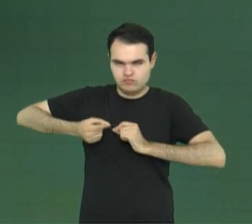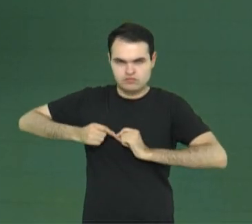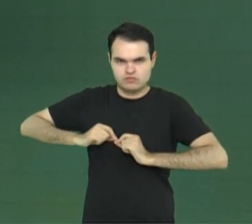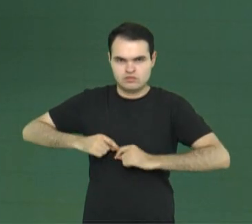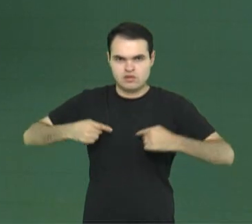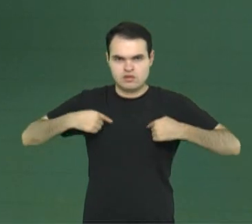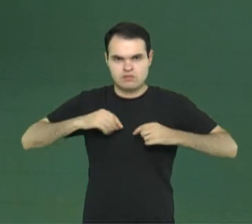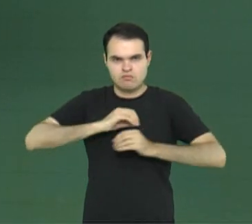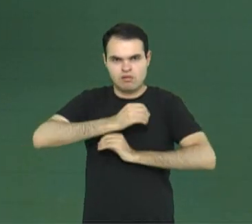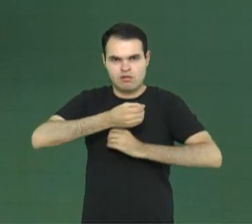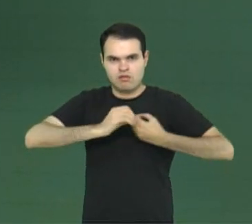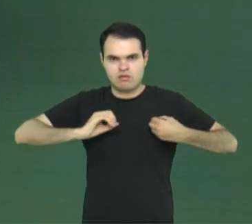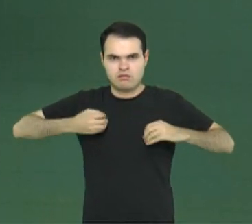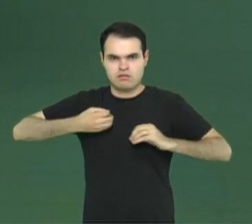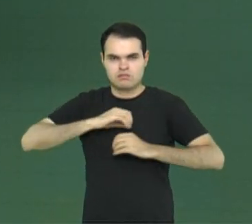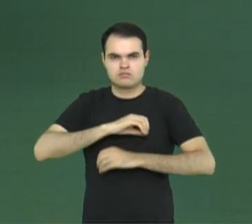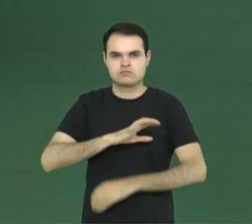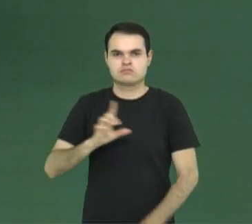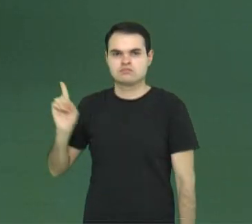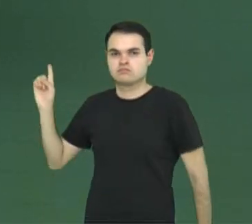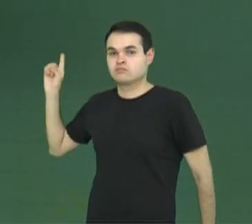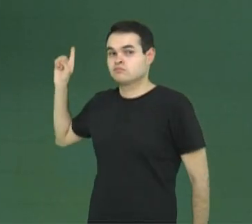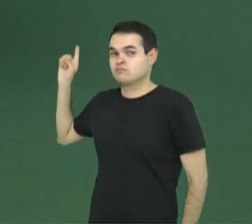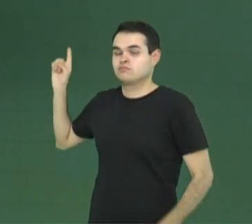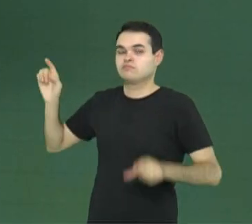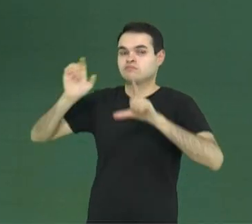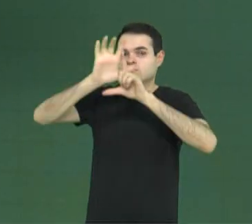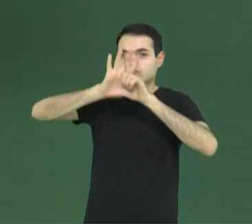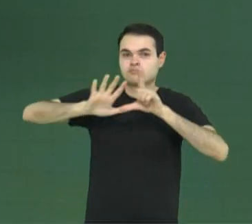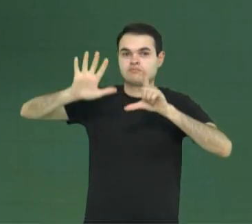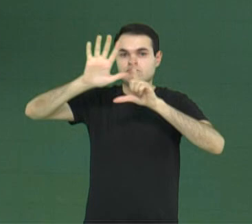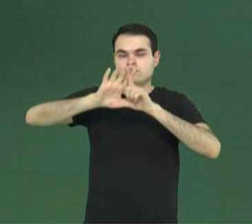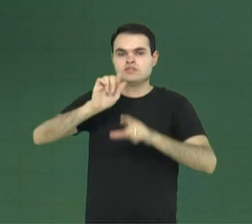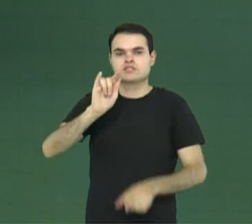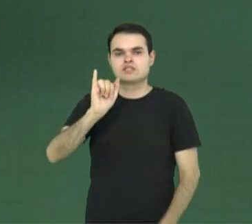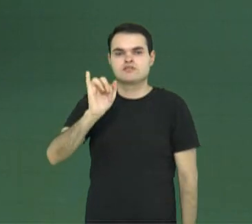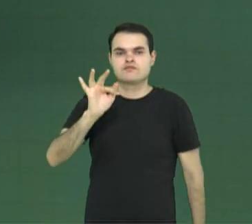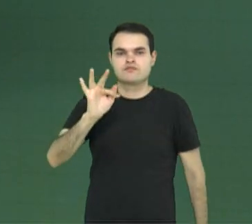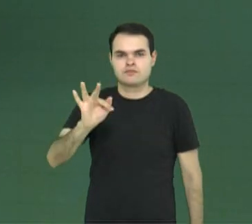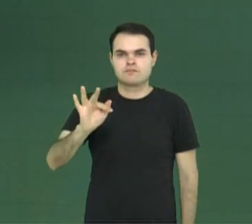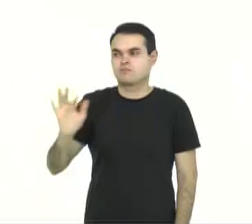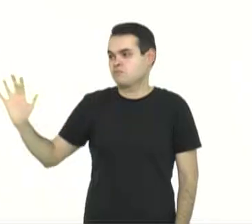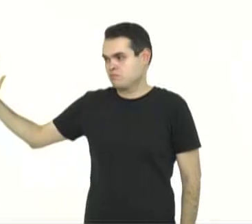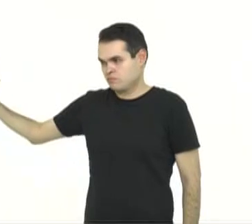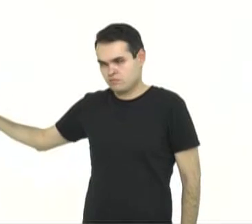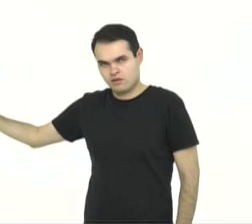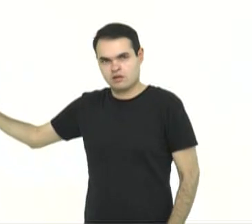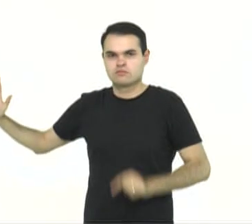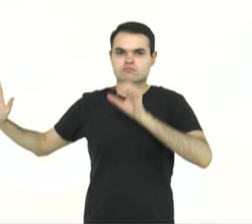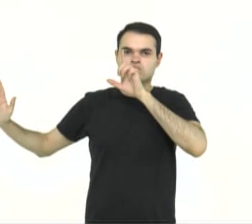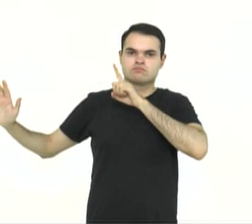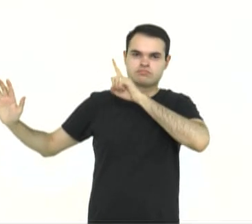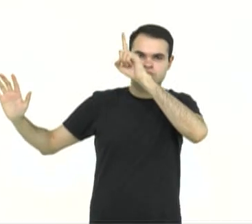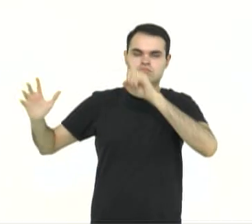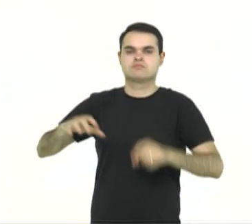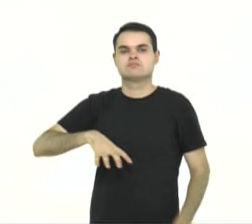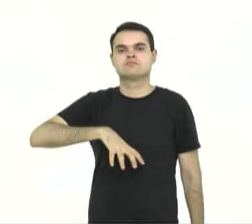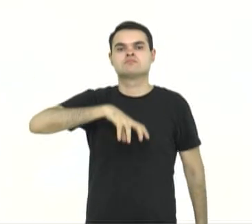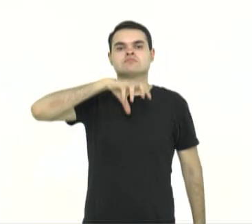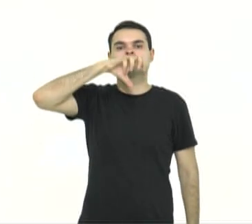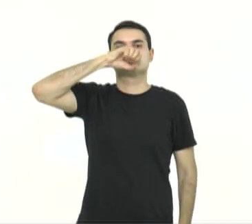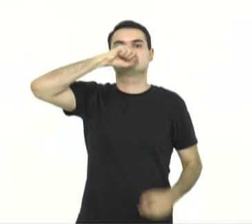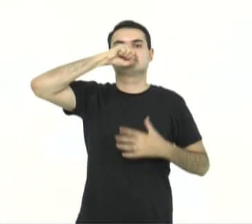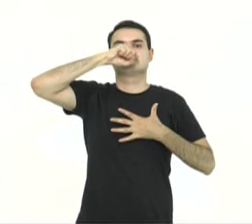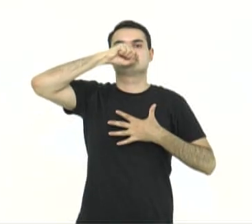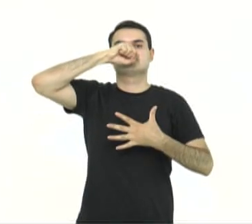aí. Beleza? Então, eu trouxe aqui na forma de imagem e na forma de um GIF para a gente poder acompanhar essa passagem do ar aqui. Então,